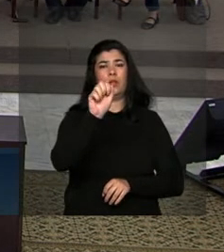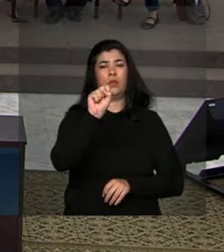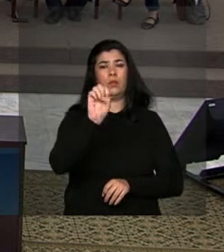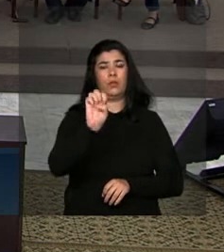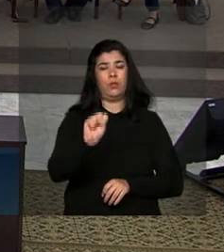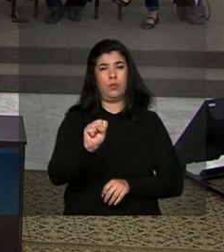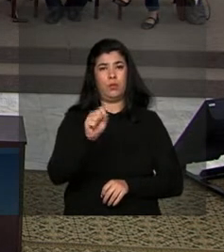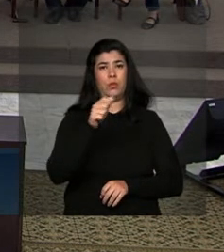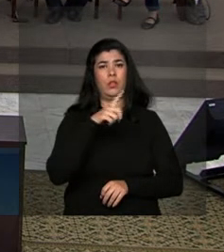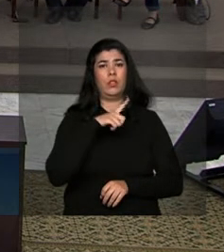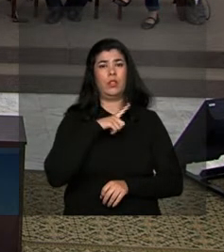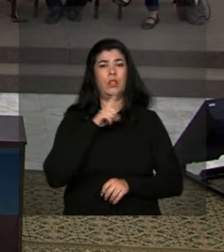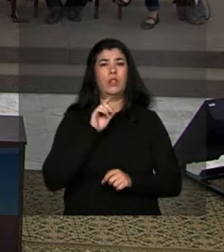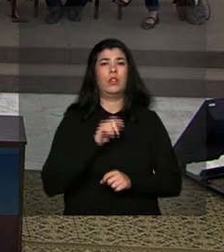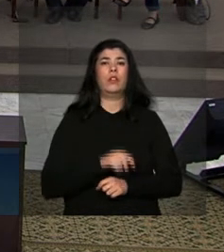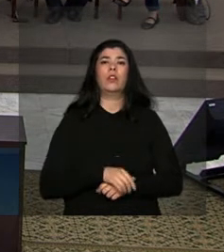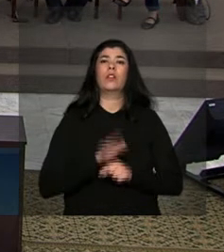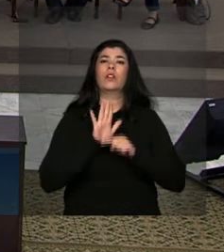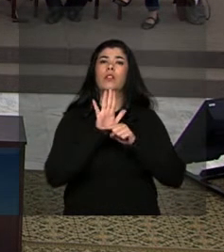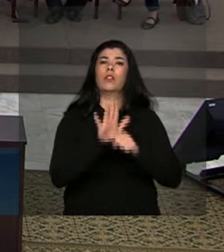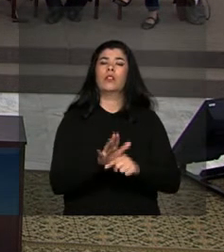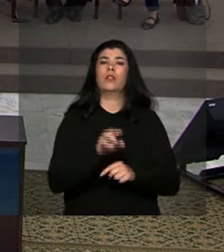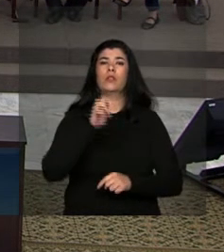o MAPA e o MDA,